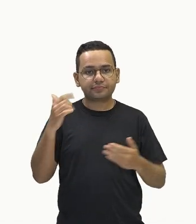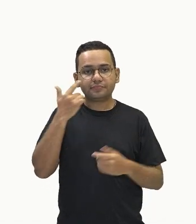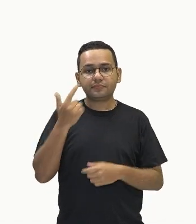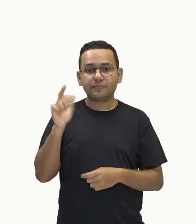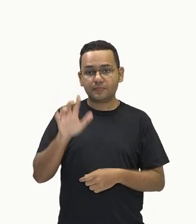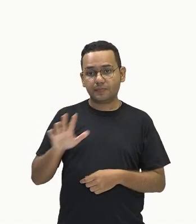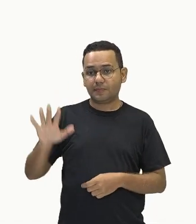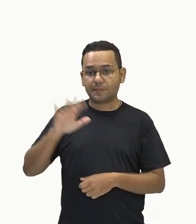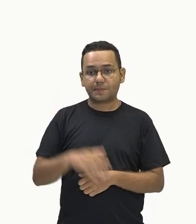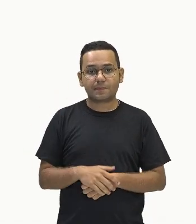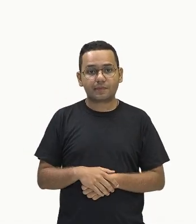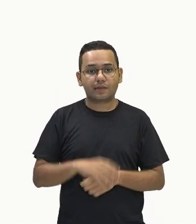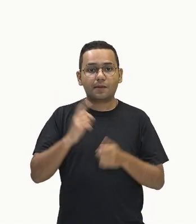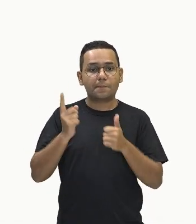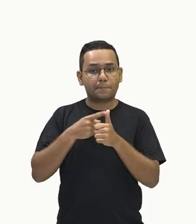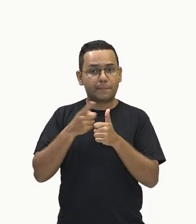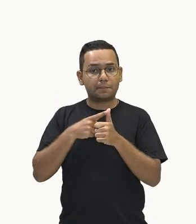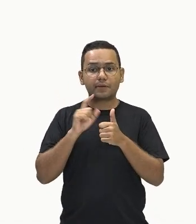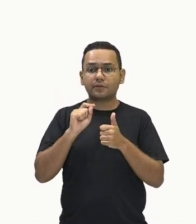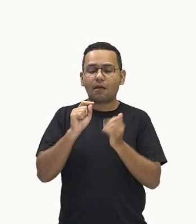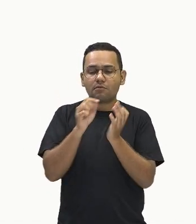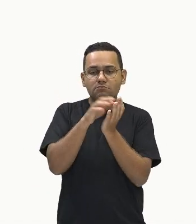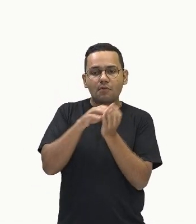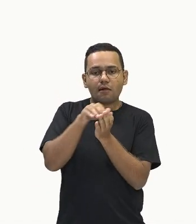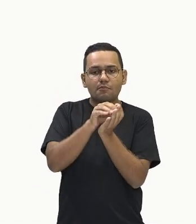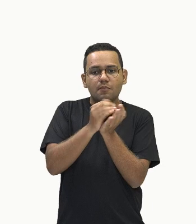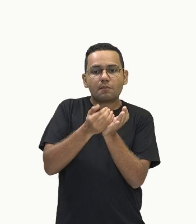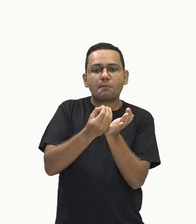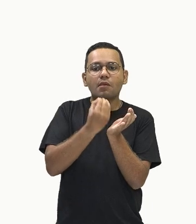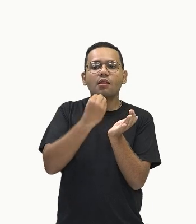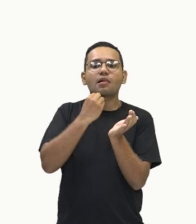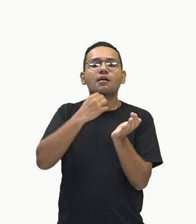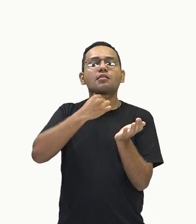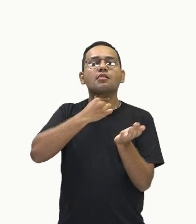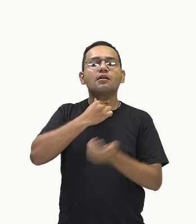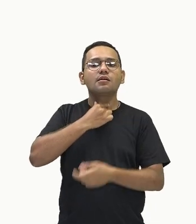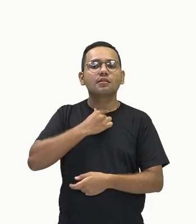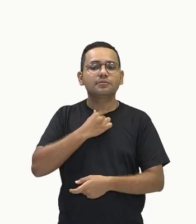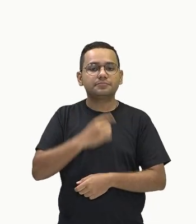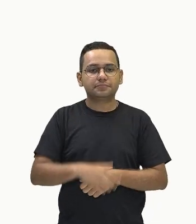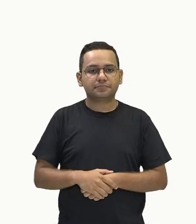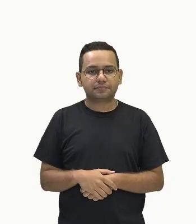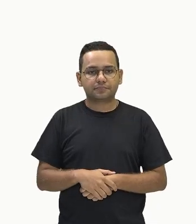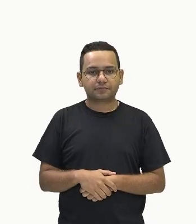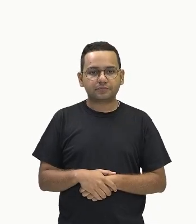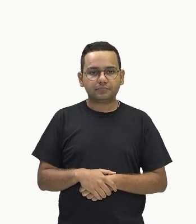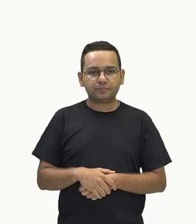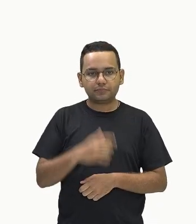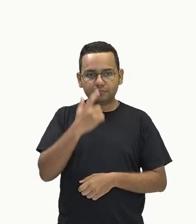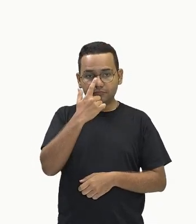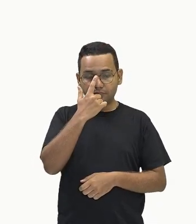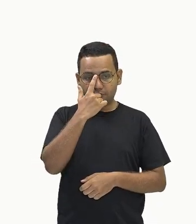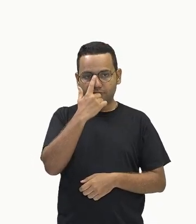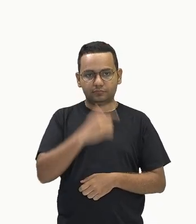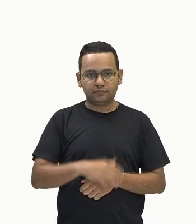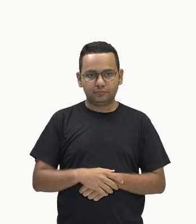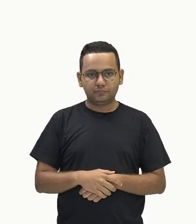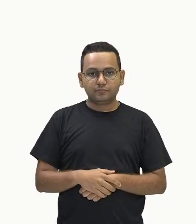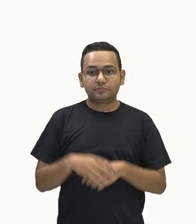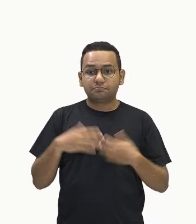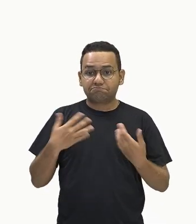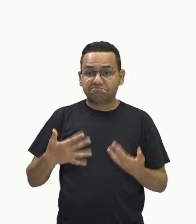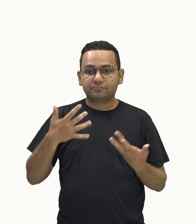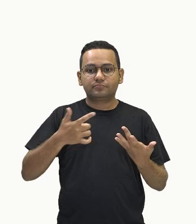da faringe. Observem aqui, na primeira imagem, pelo seu nariz, quando